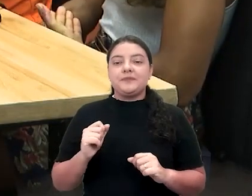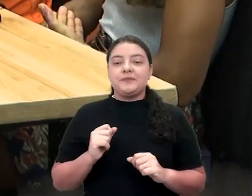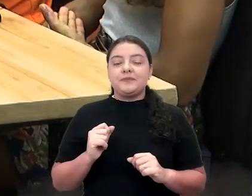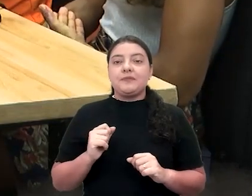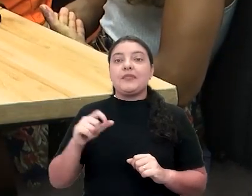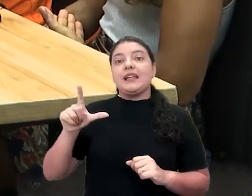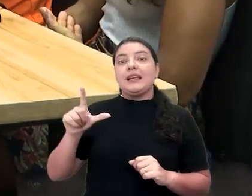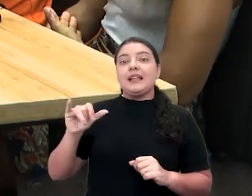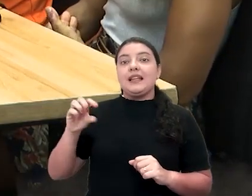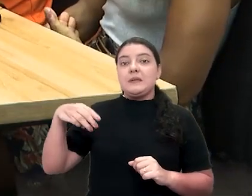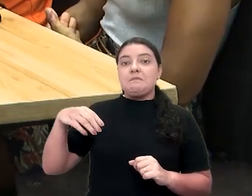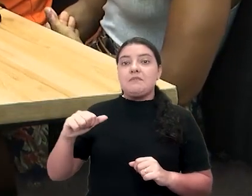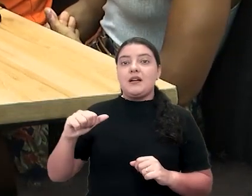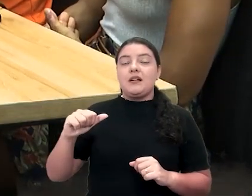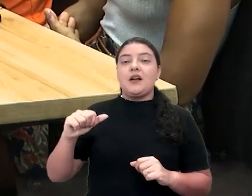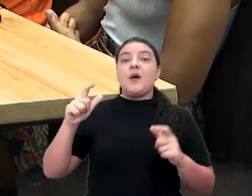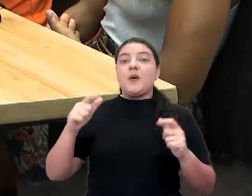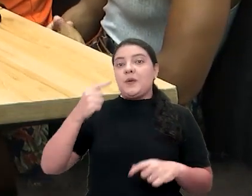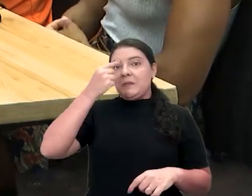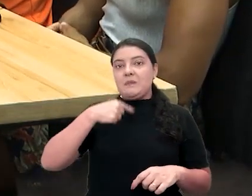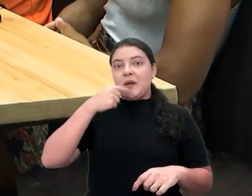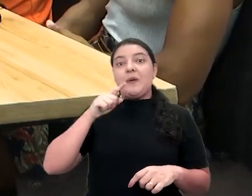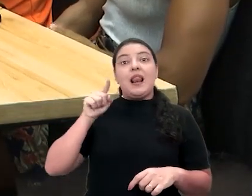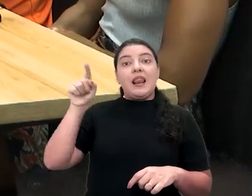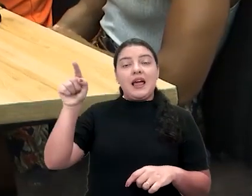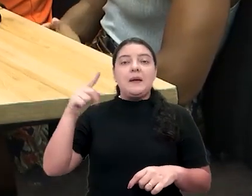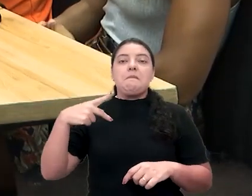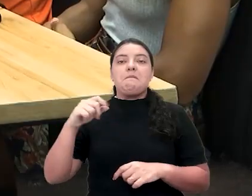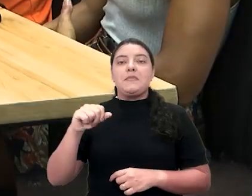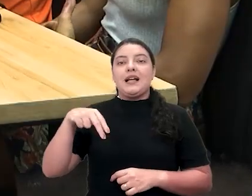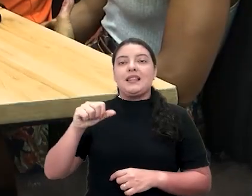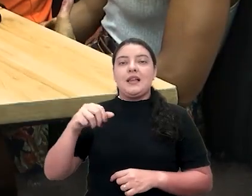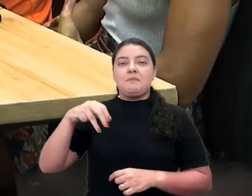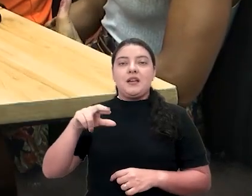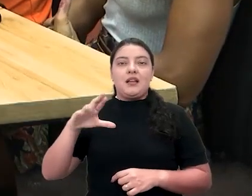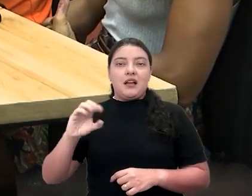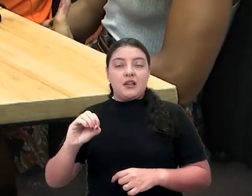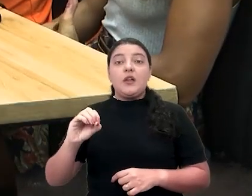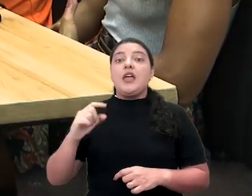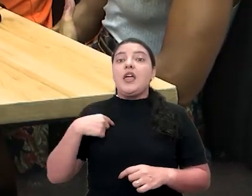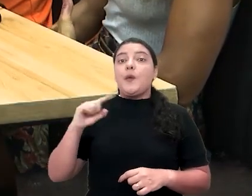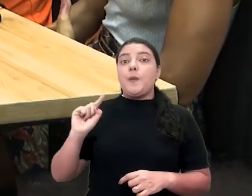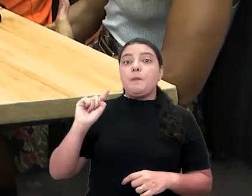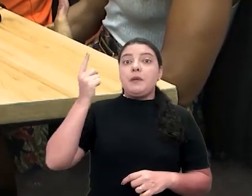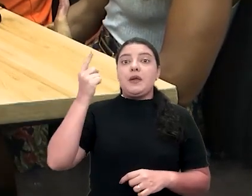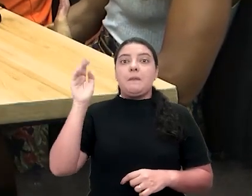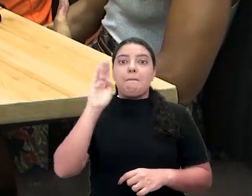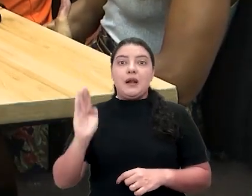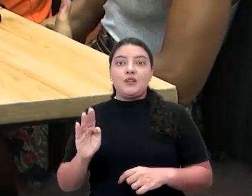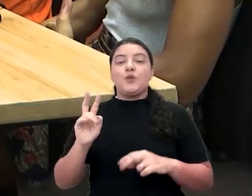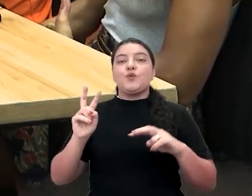Em Lima. Sim. No Pan-Americano. Que massa. Aí, atualmente, eu sou a primeira do Brasil no salto em